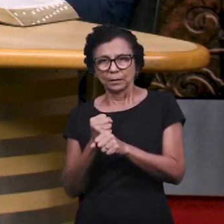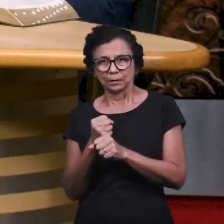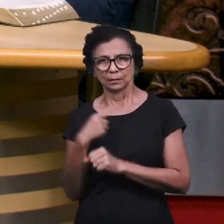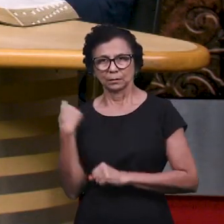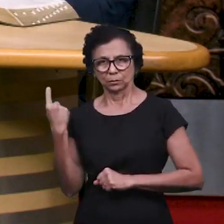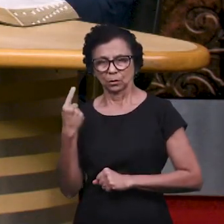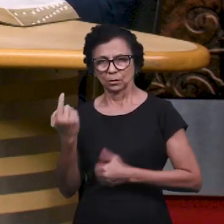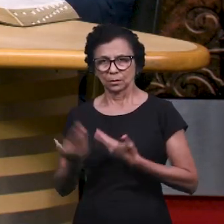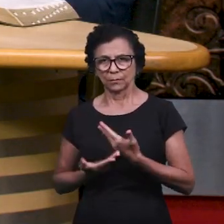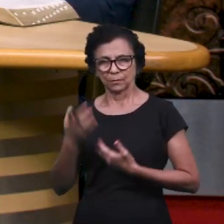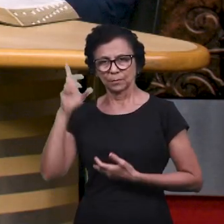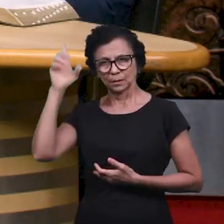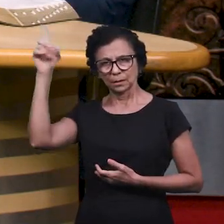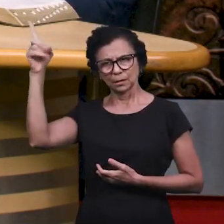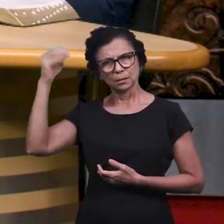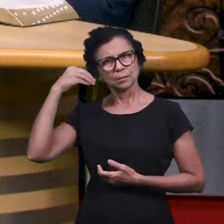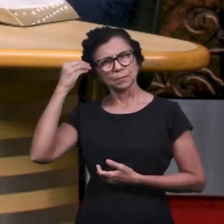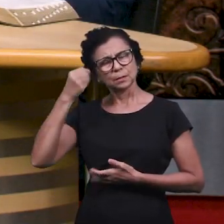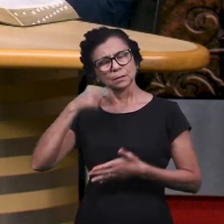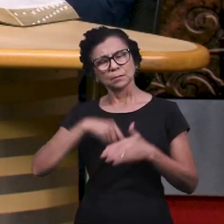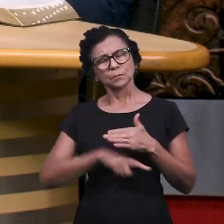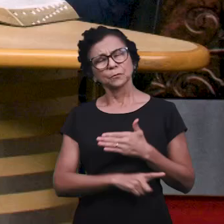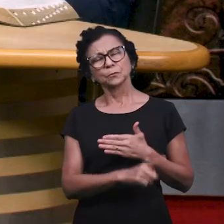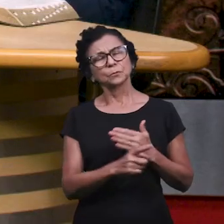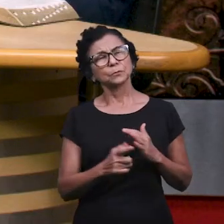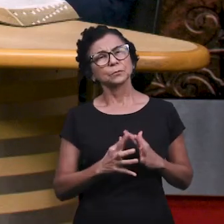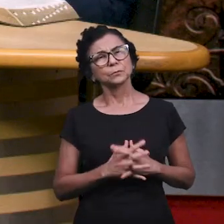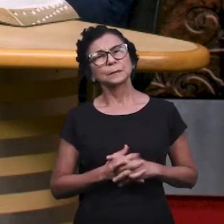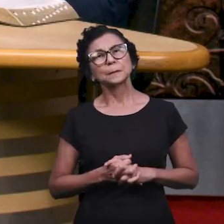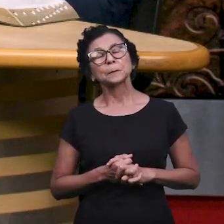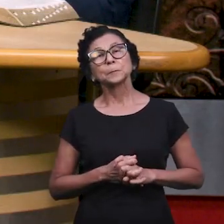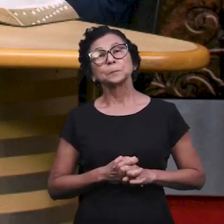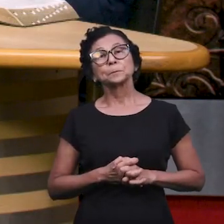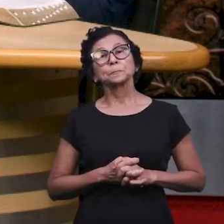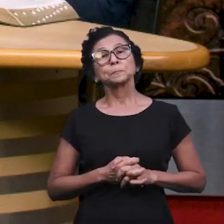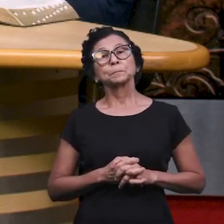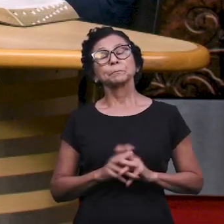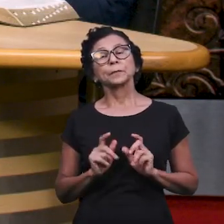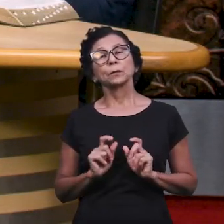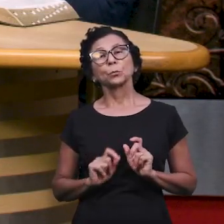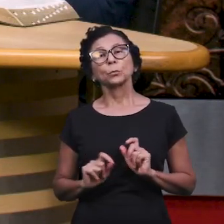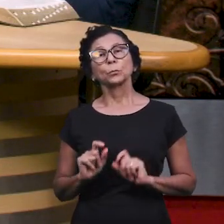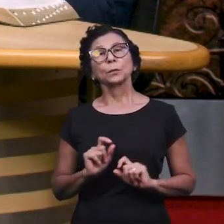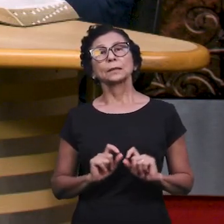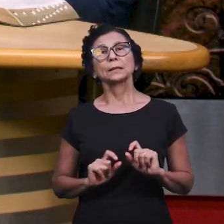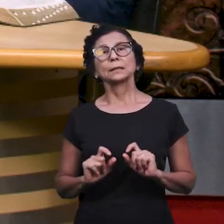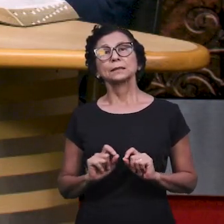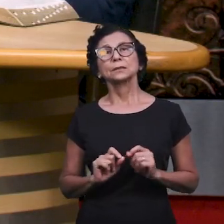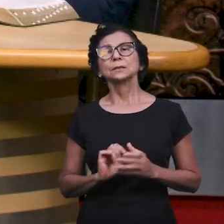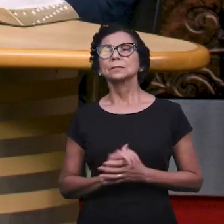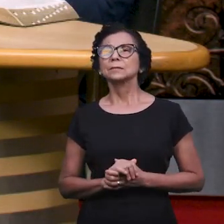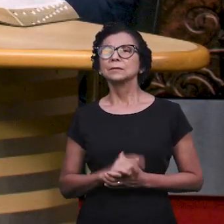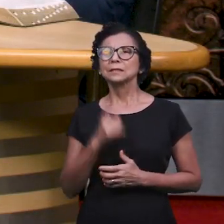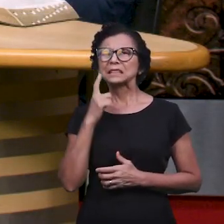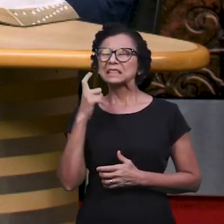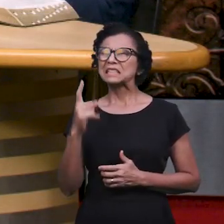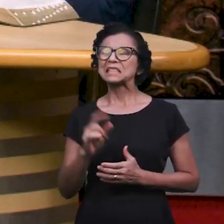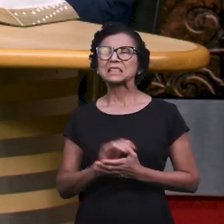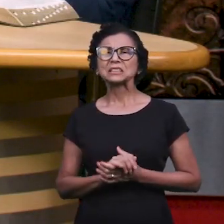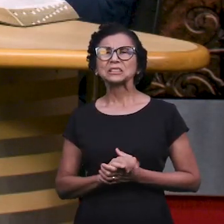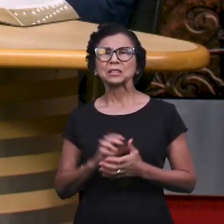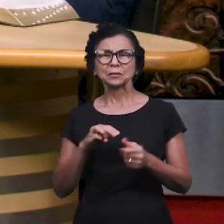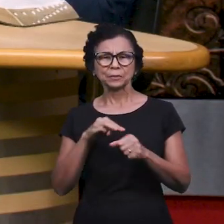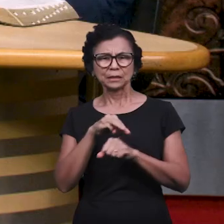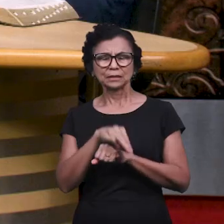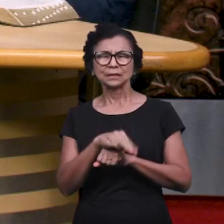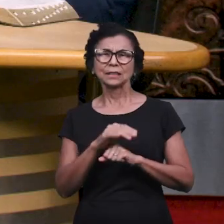no nosso meio, até por uma questão de ensino, de aprendizado, é a questão das características do ministério dentro dos dedos